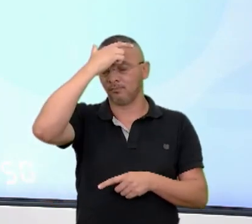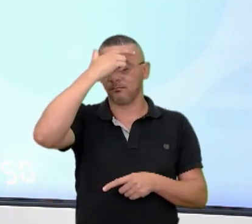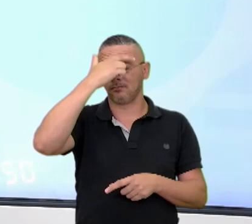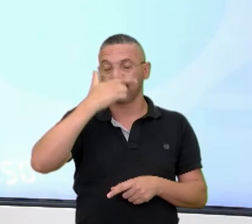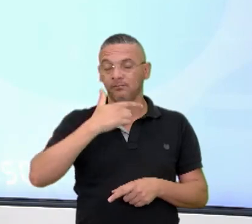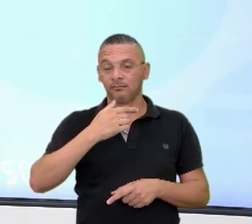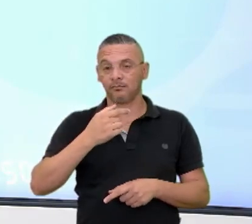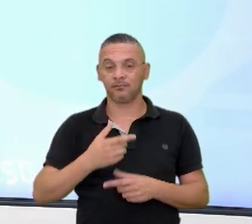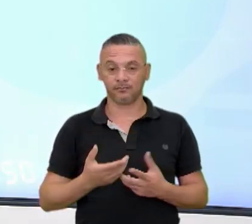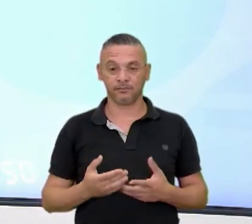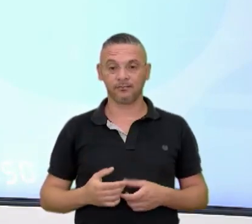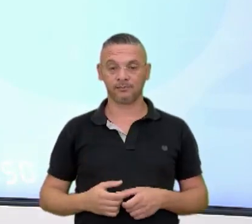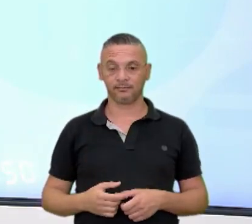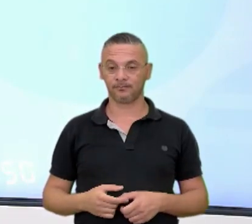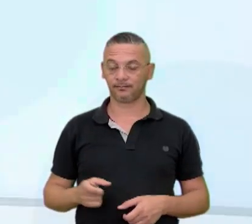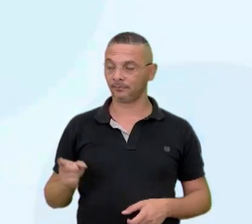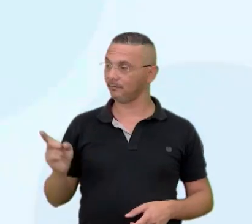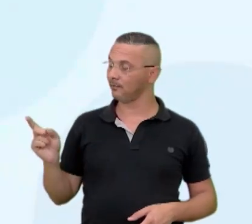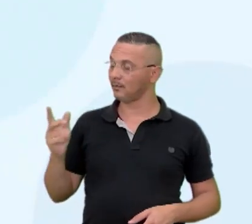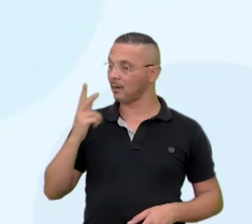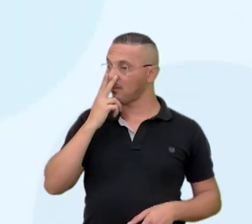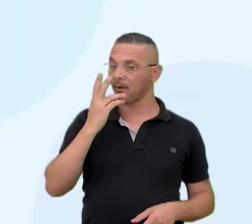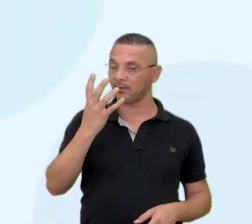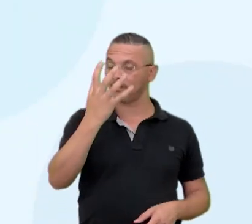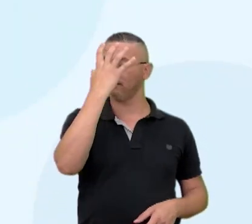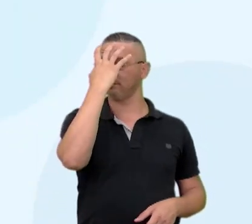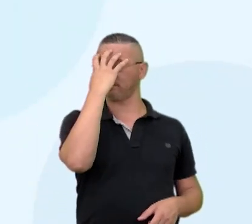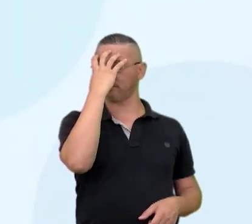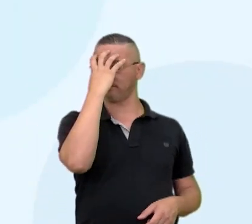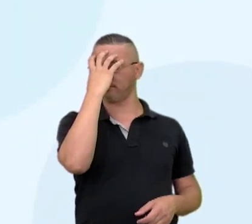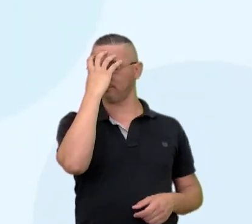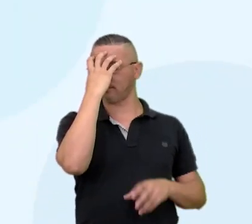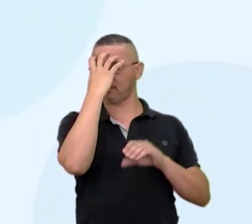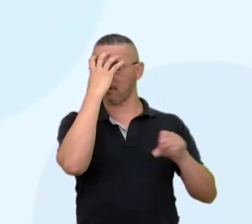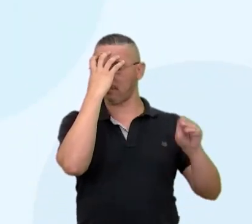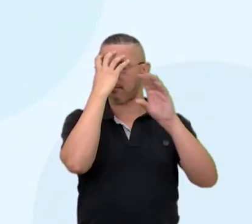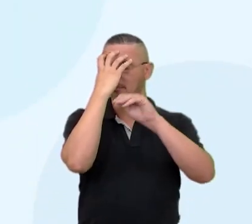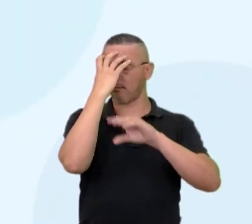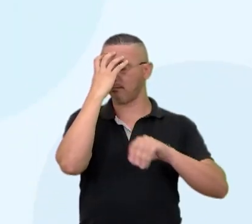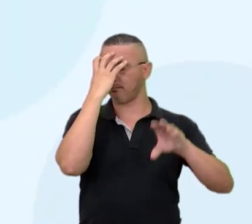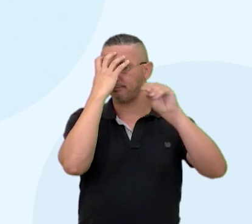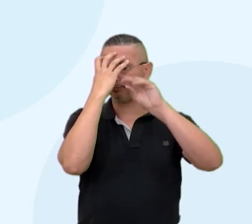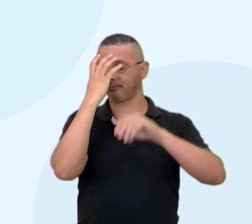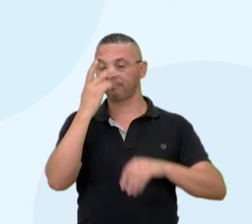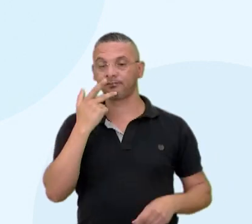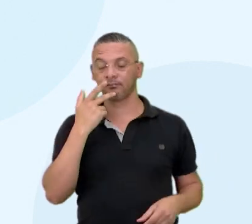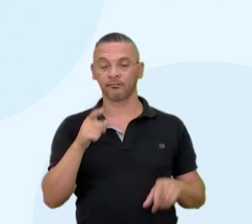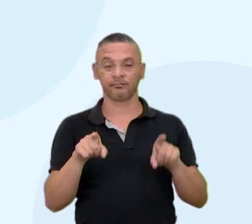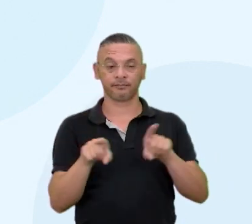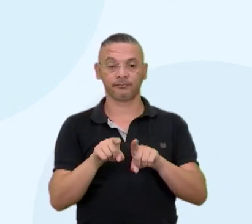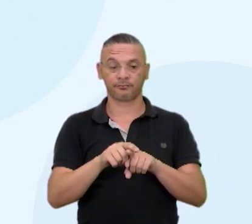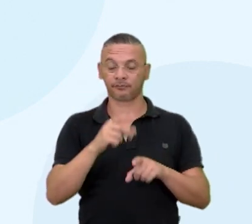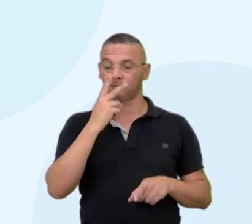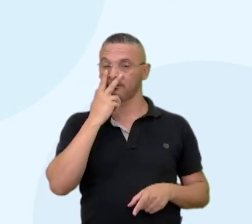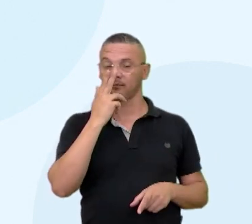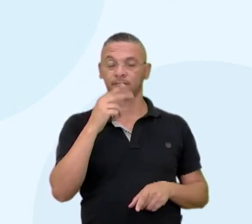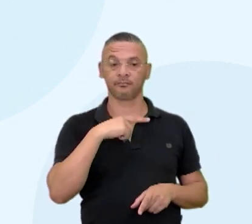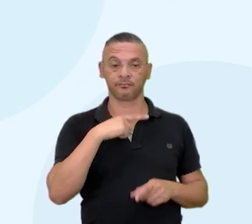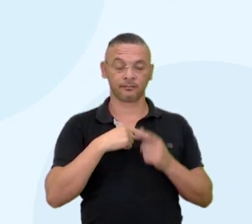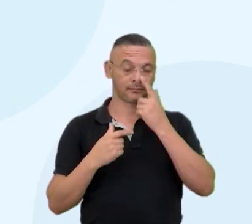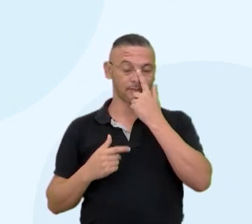preferências serão registradas naquele site. Vamos supor que você entra num site de notícias, canal